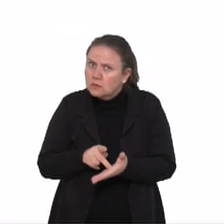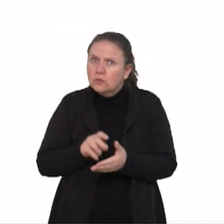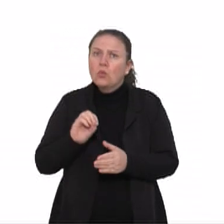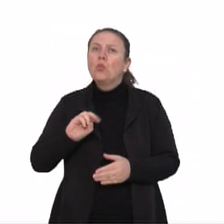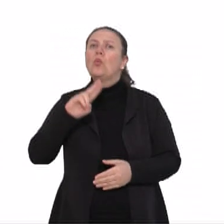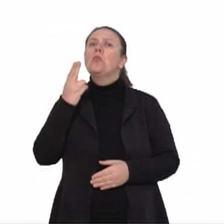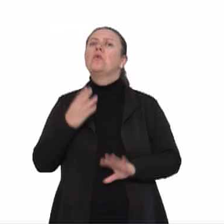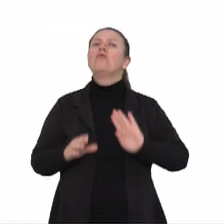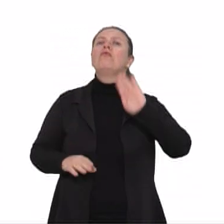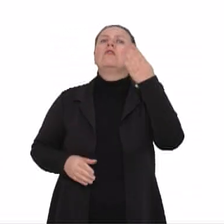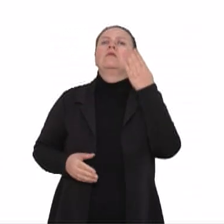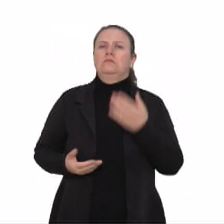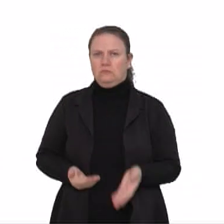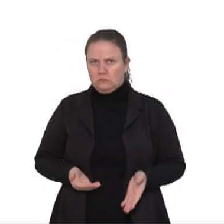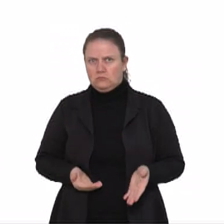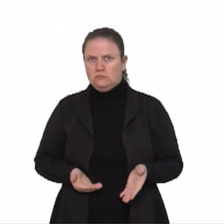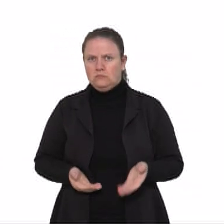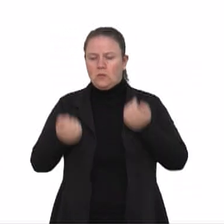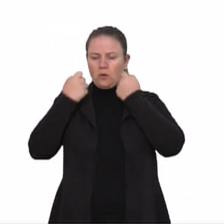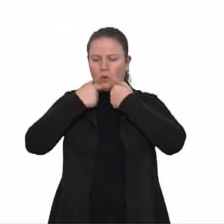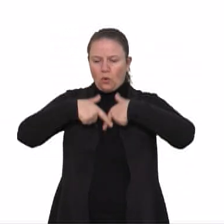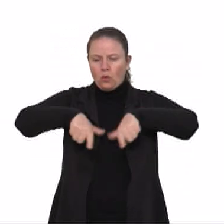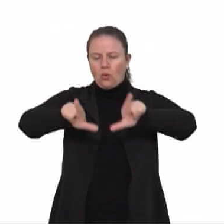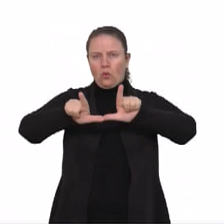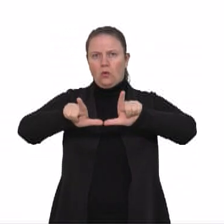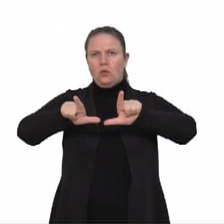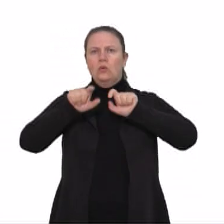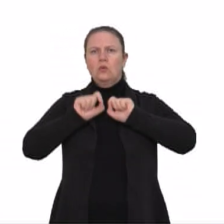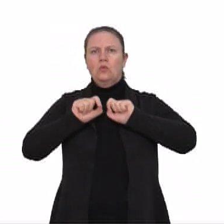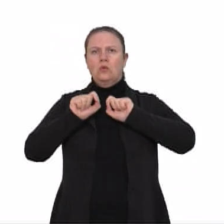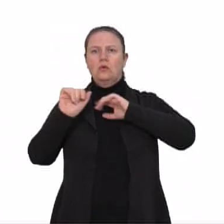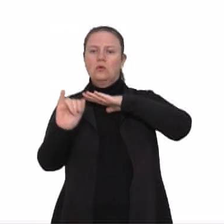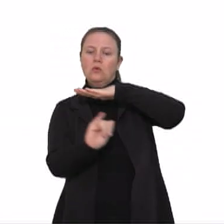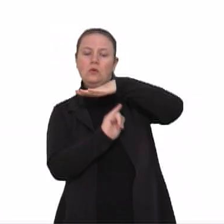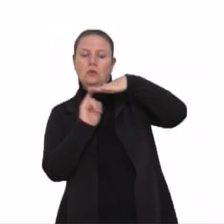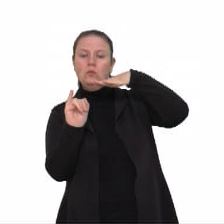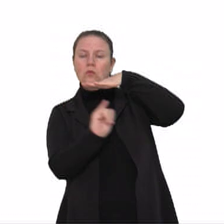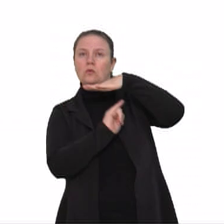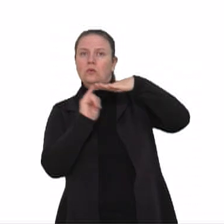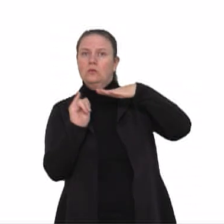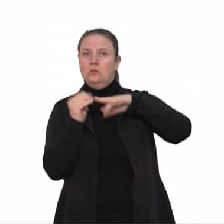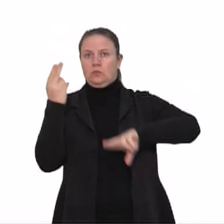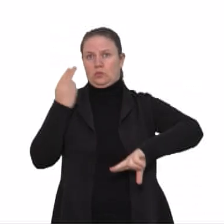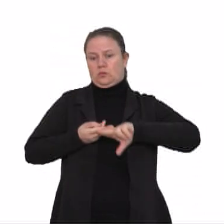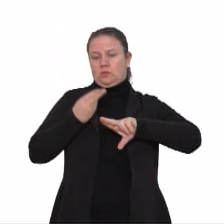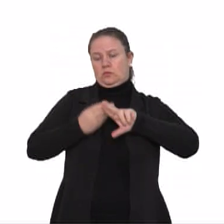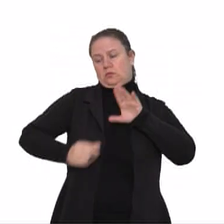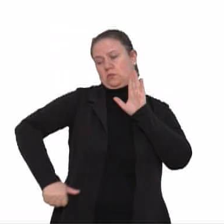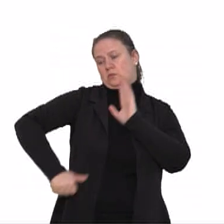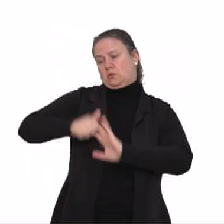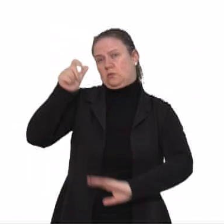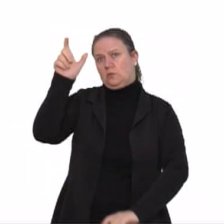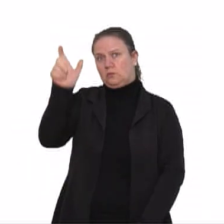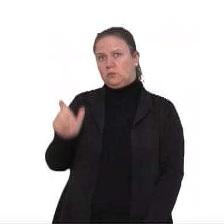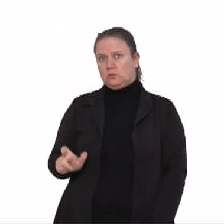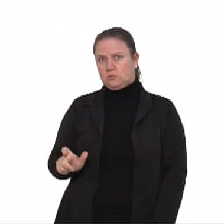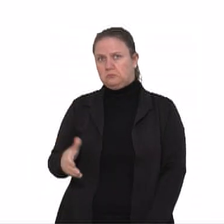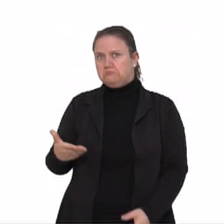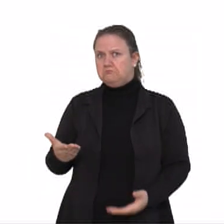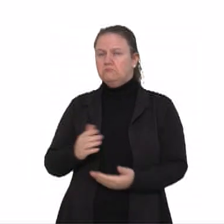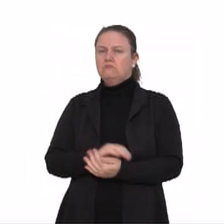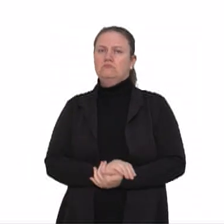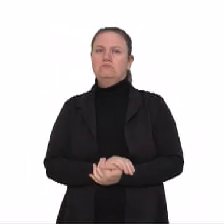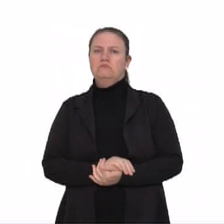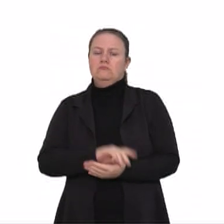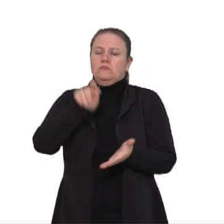falsa? É escrito em linguagem informal, utilizando geralmente a primeira pessoa do discurso.